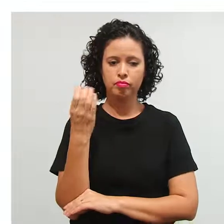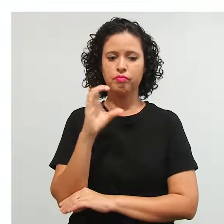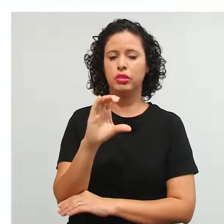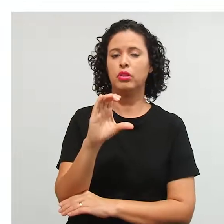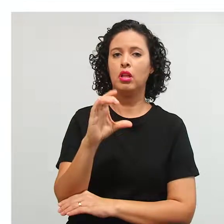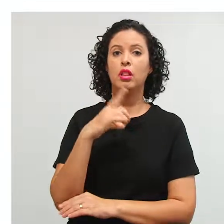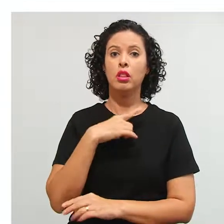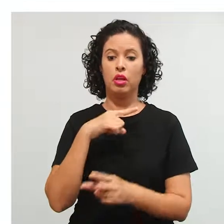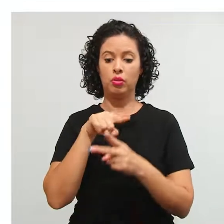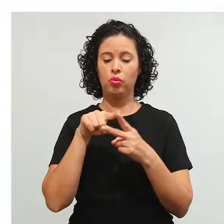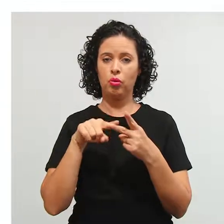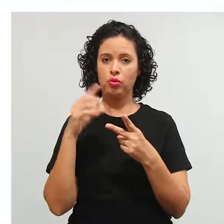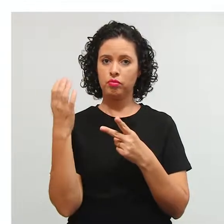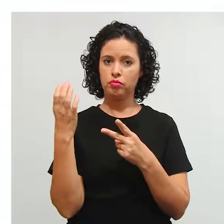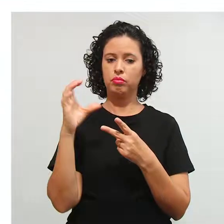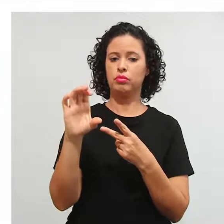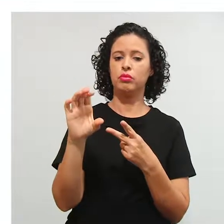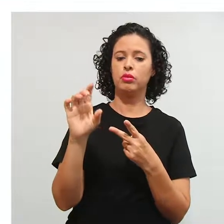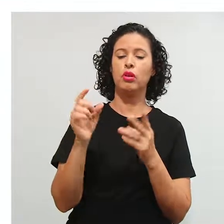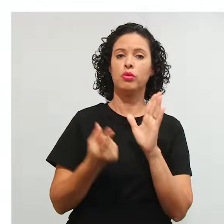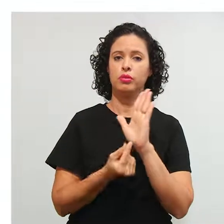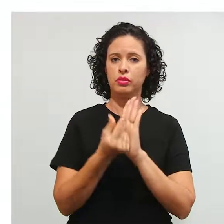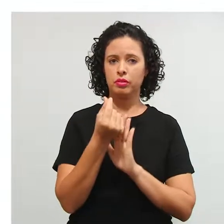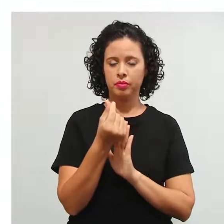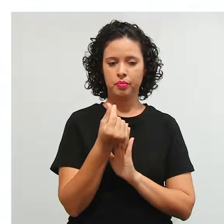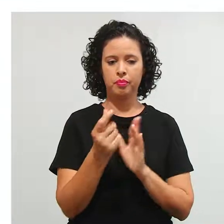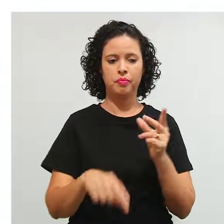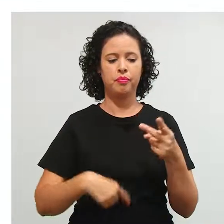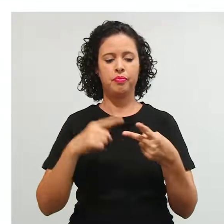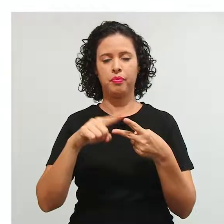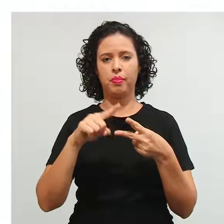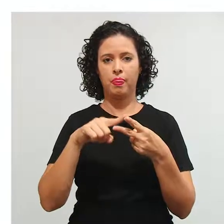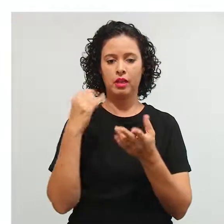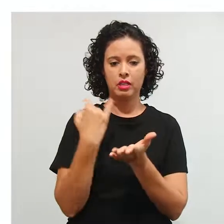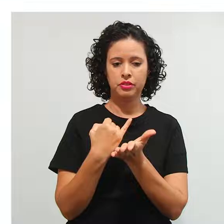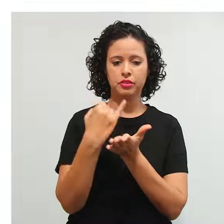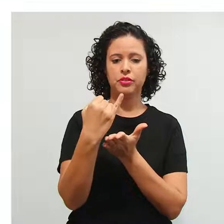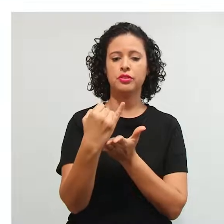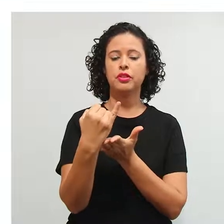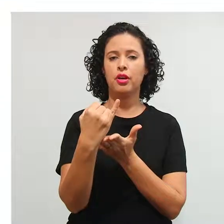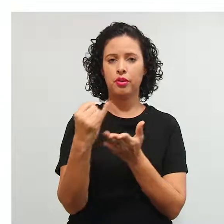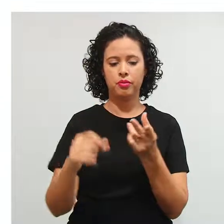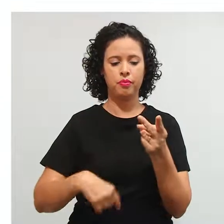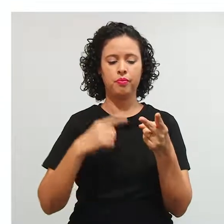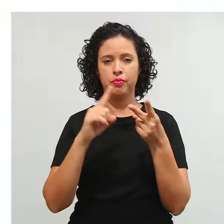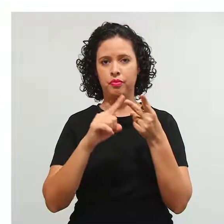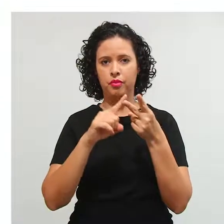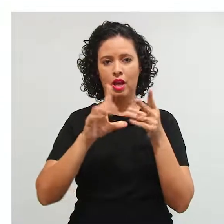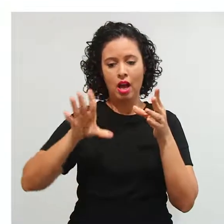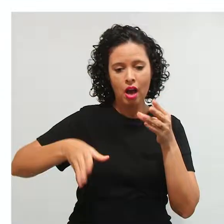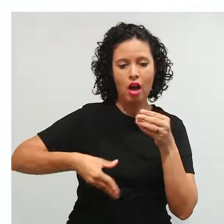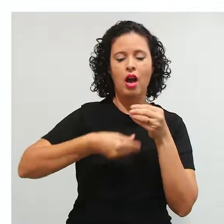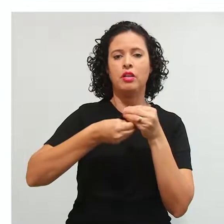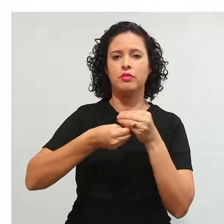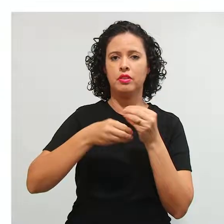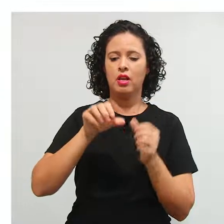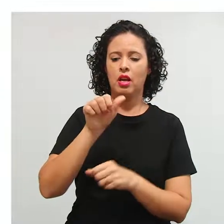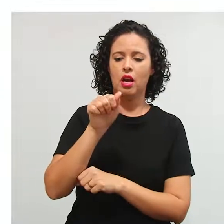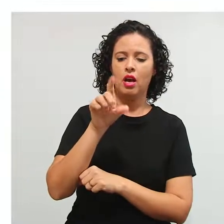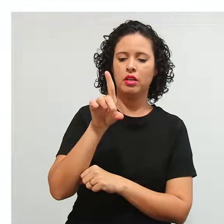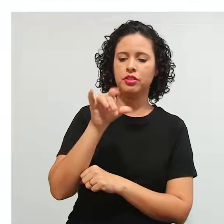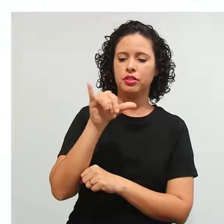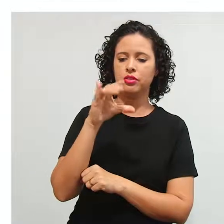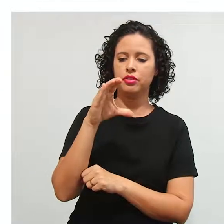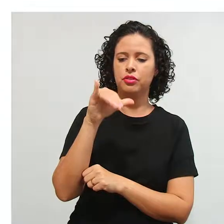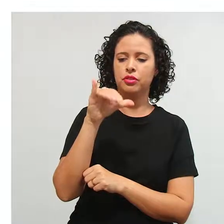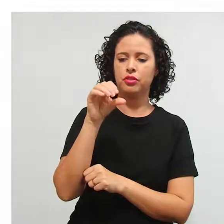de créditos orçamentários: o inicial e o adicional. Então vamos aqui